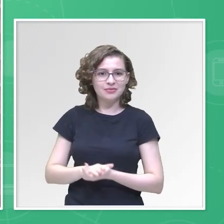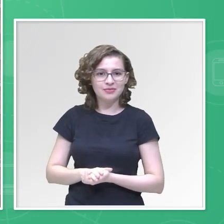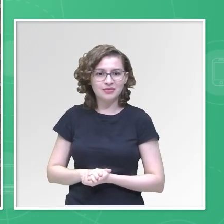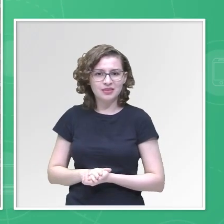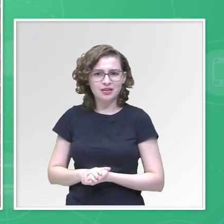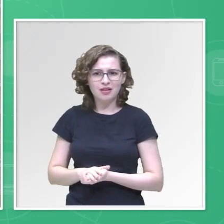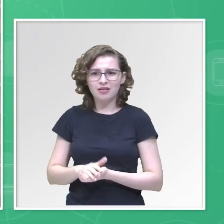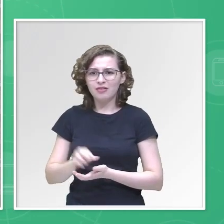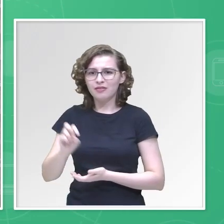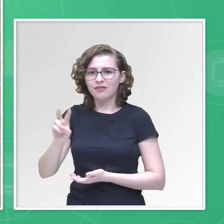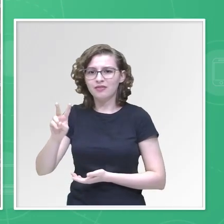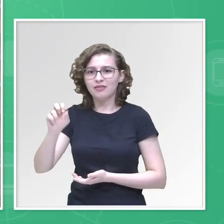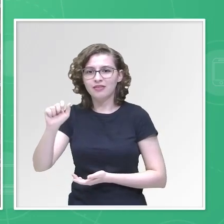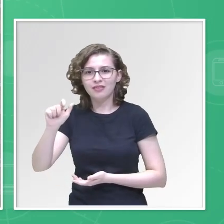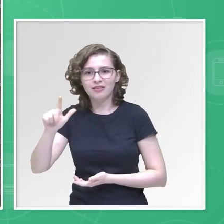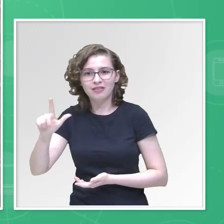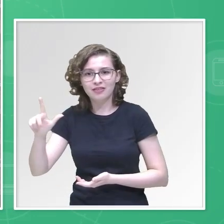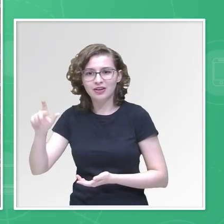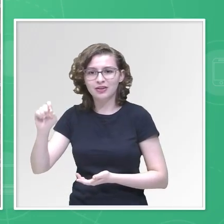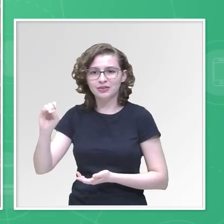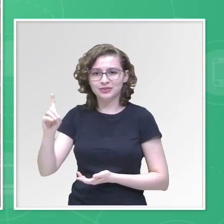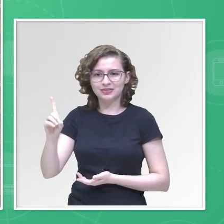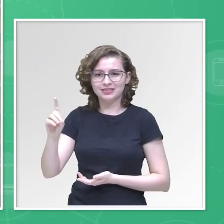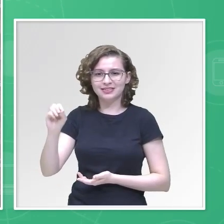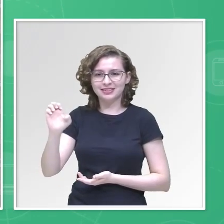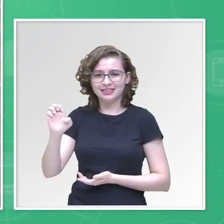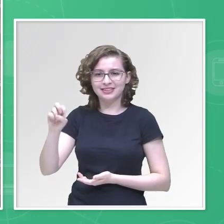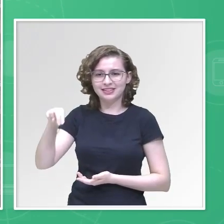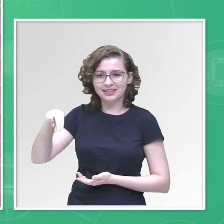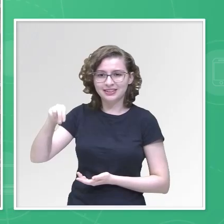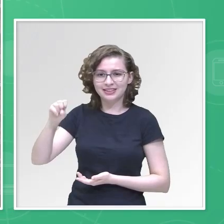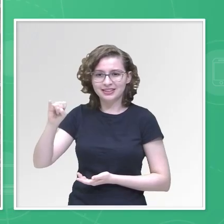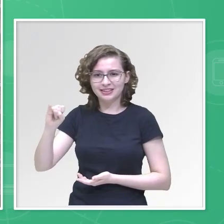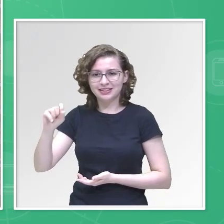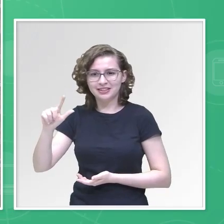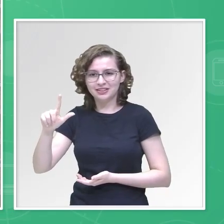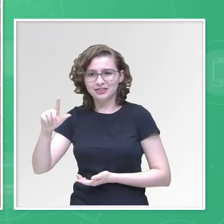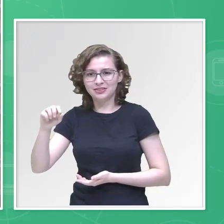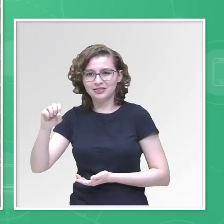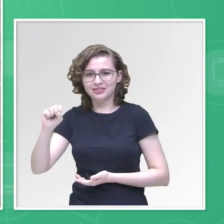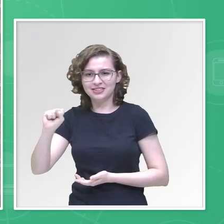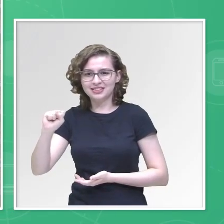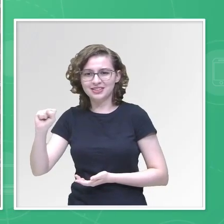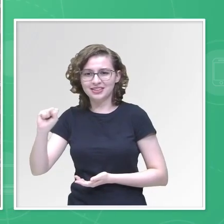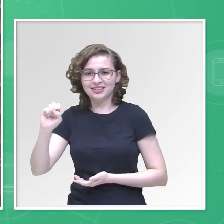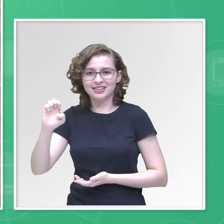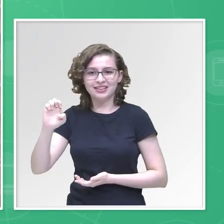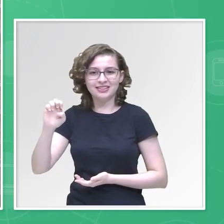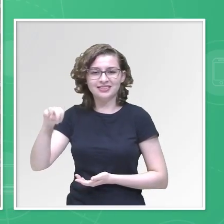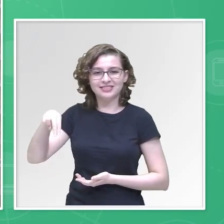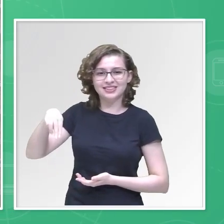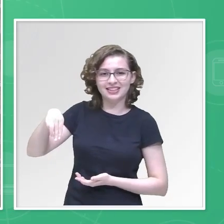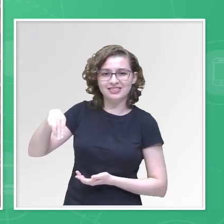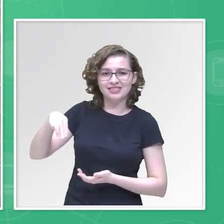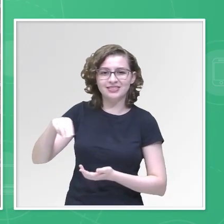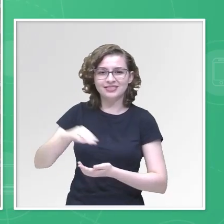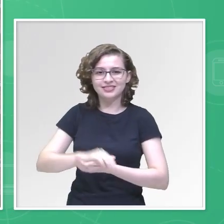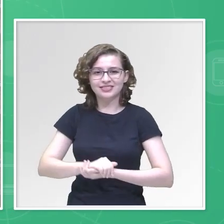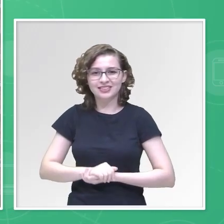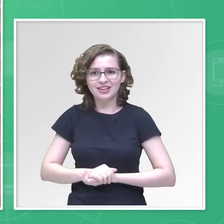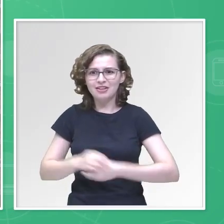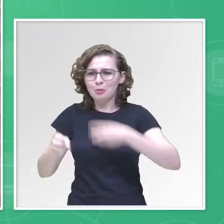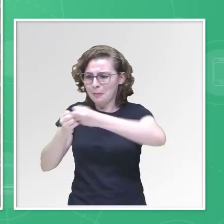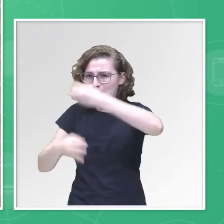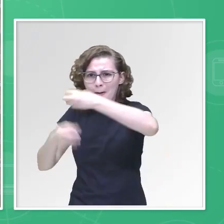Valdenilson sem muita gente participando Roseane Olha gente é tanta gente que eu não consigo nem ler de tão